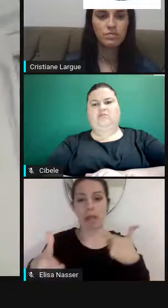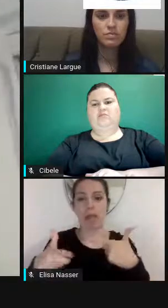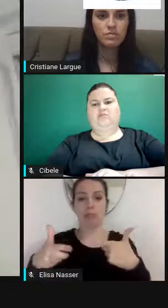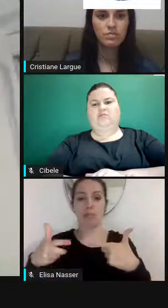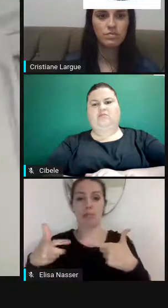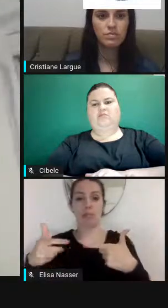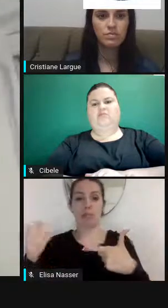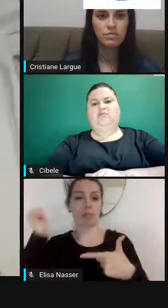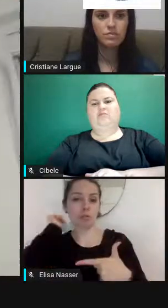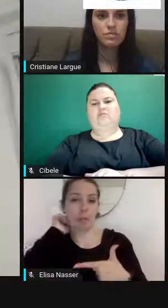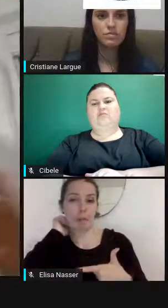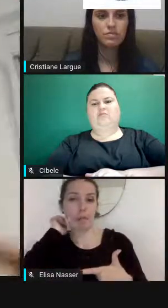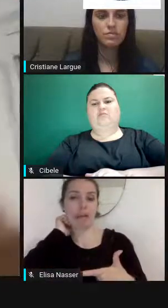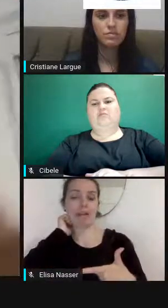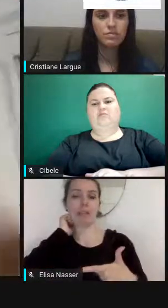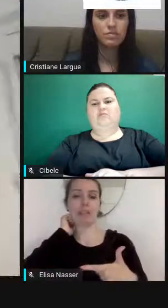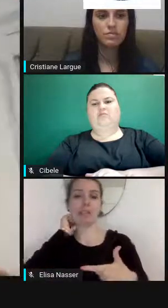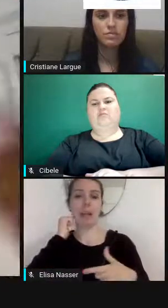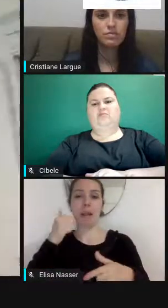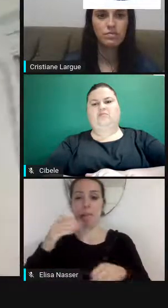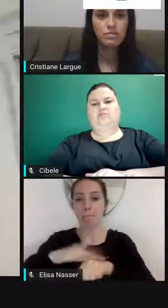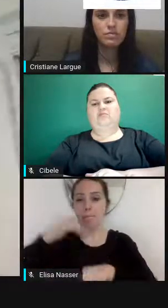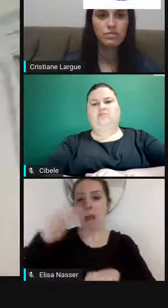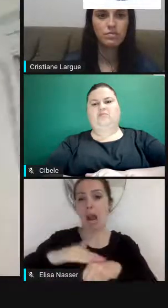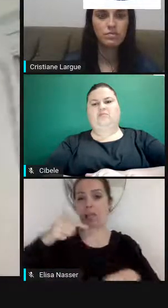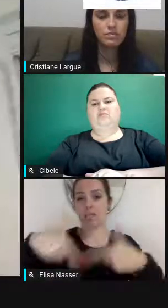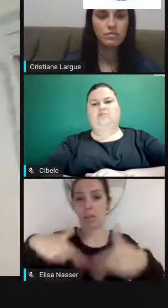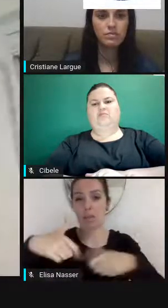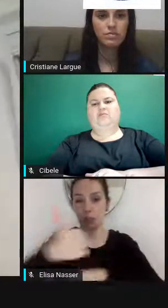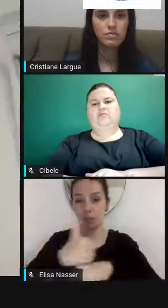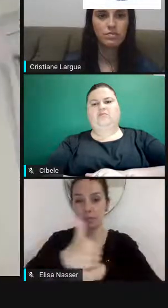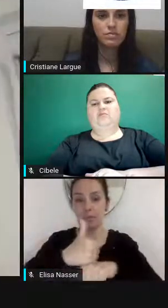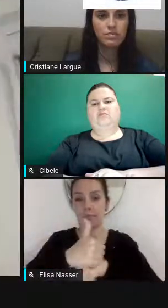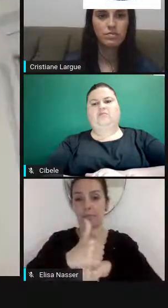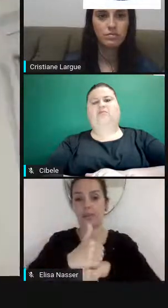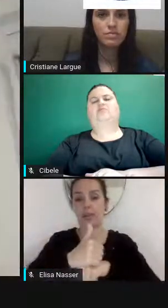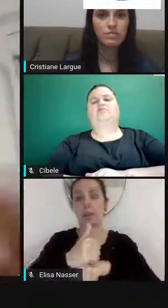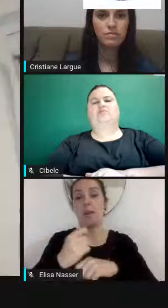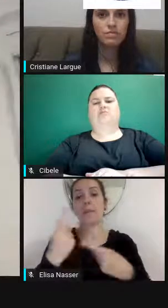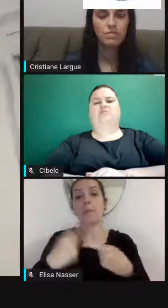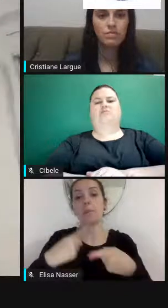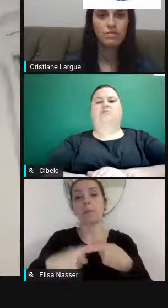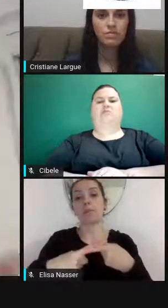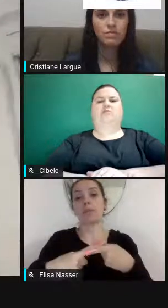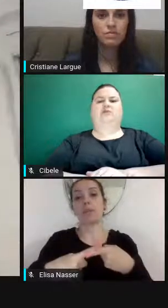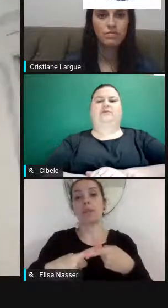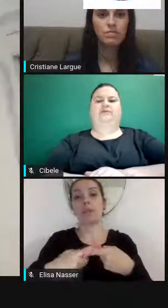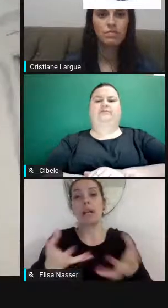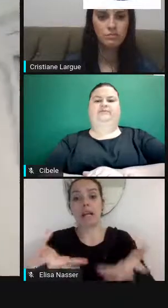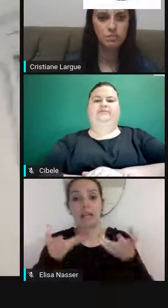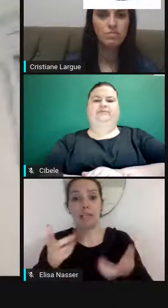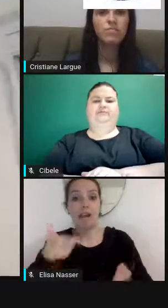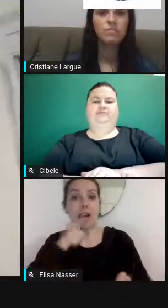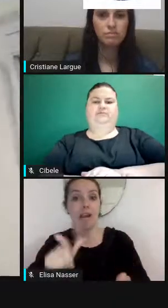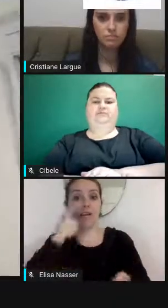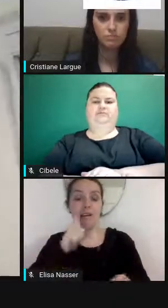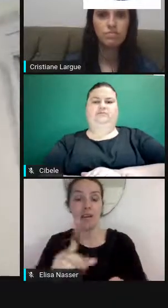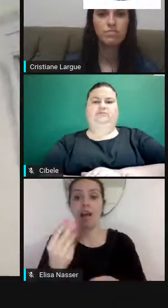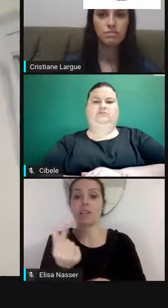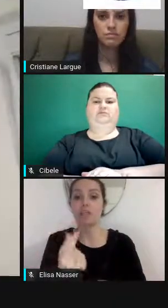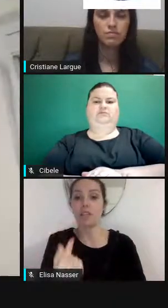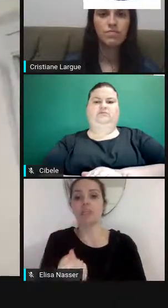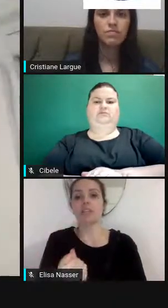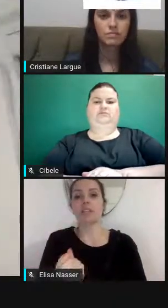porque essa coisa de tu queria ficar lutando no plano no crânio ganhando dinheiro às vezes pode te custar muito caro né que a qualidade de vida